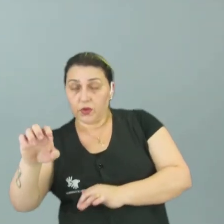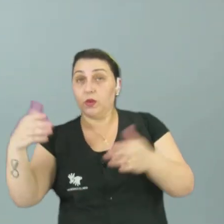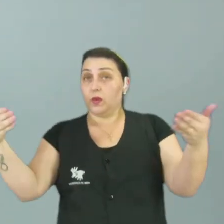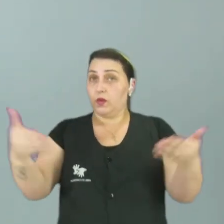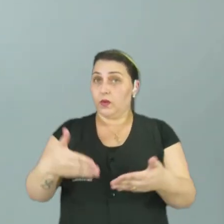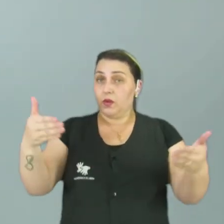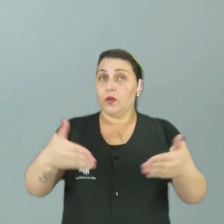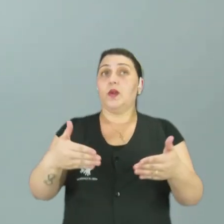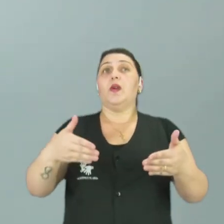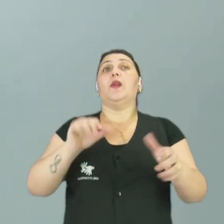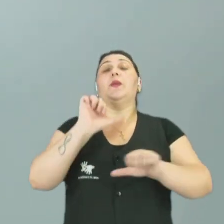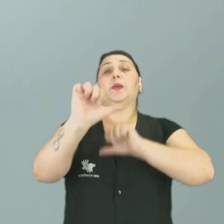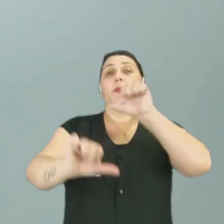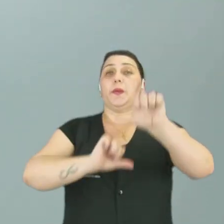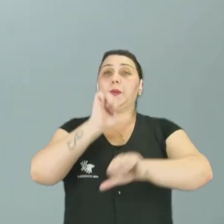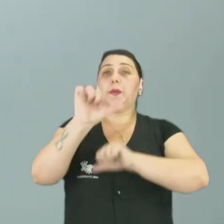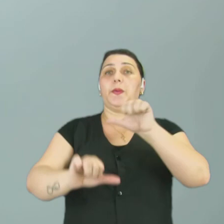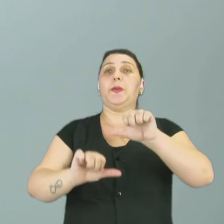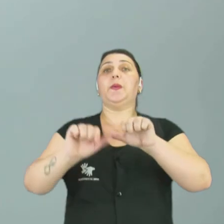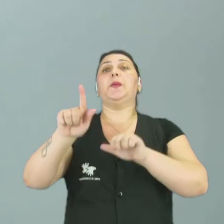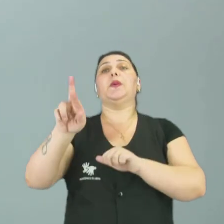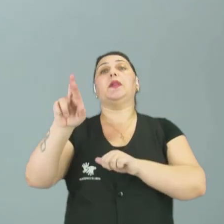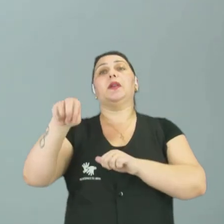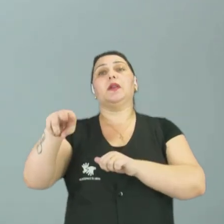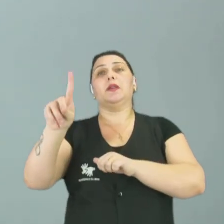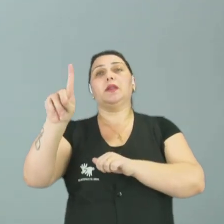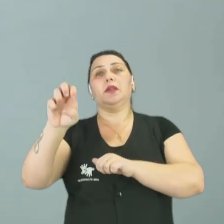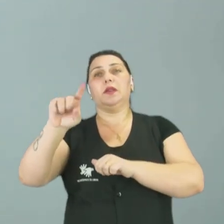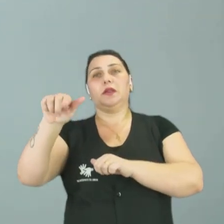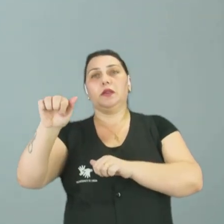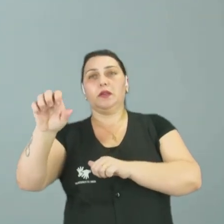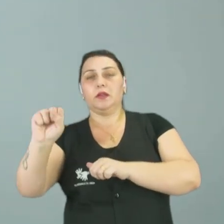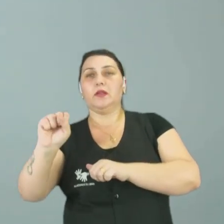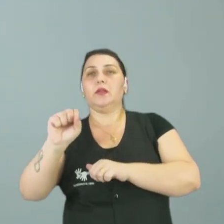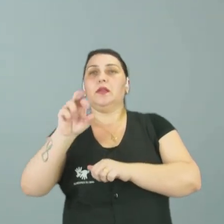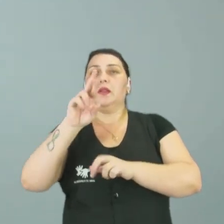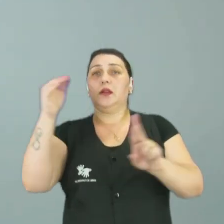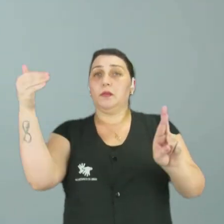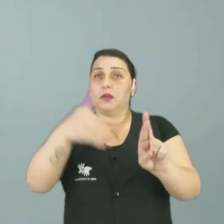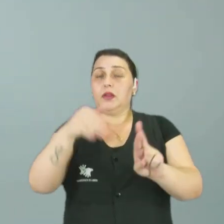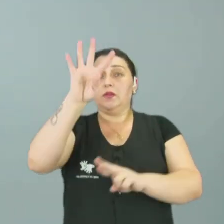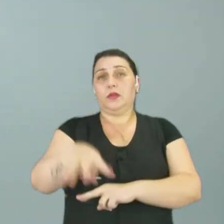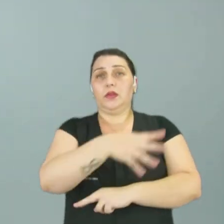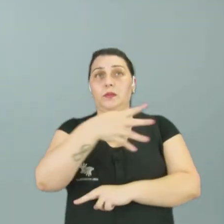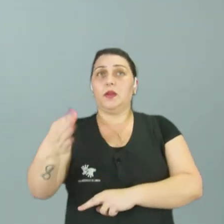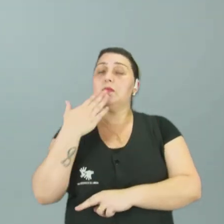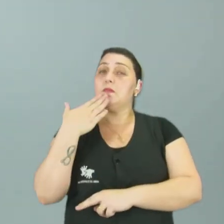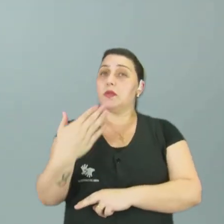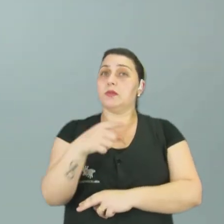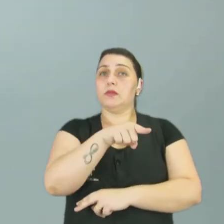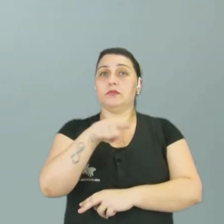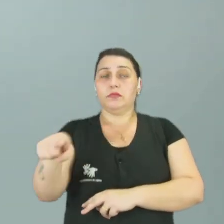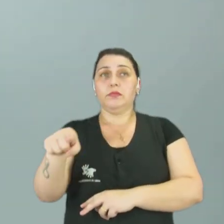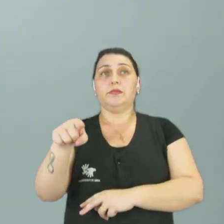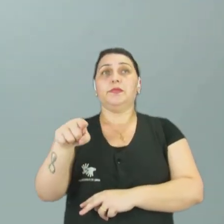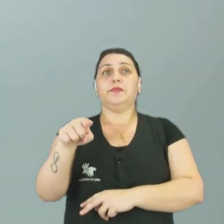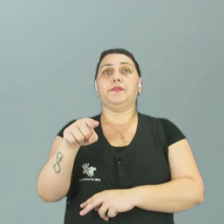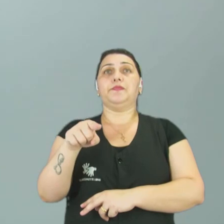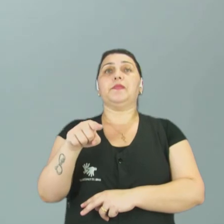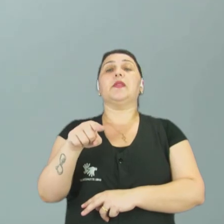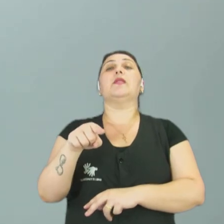sobre a variação entre grandezas representada em uma tabela eu vou pedir a vocês que